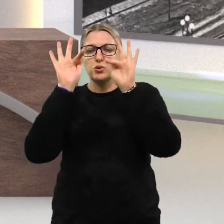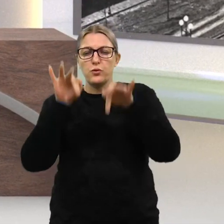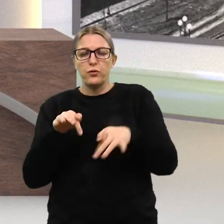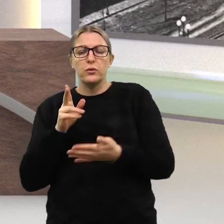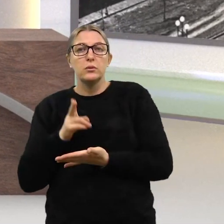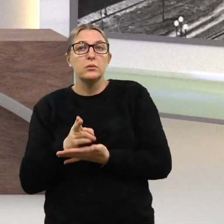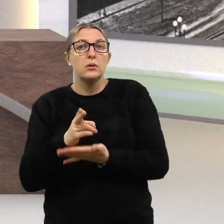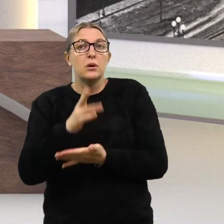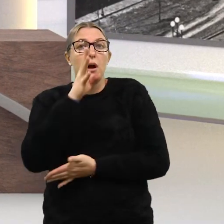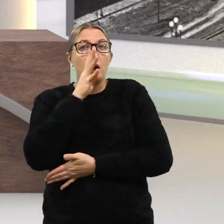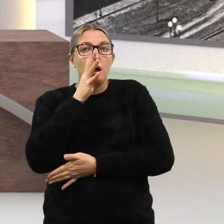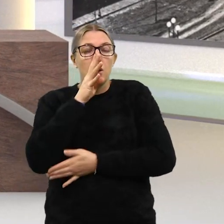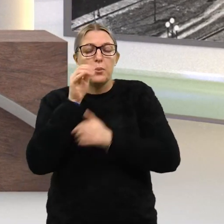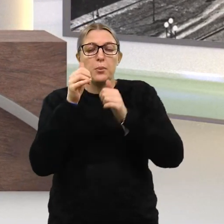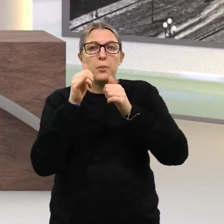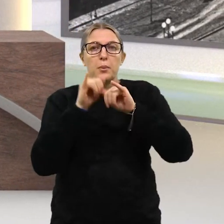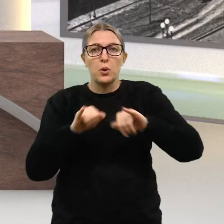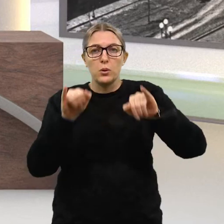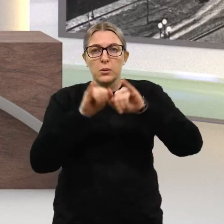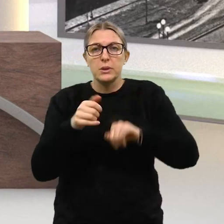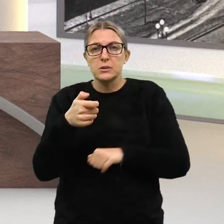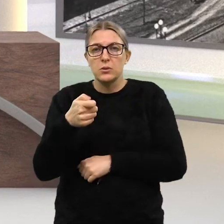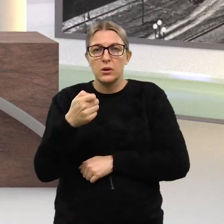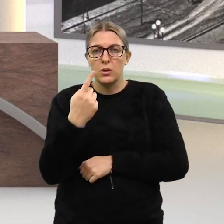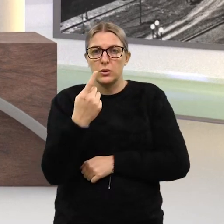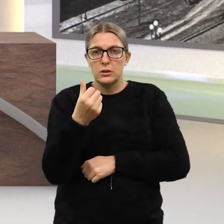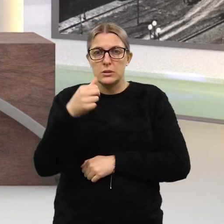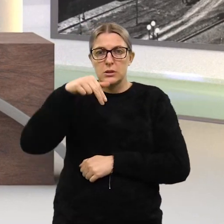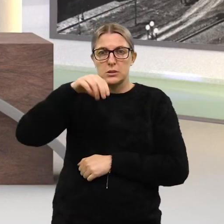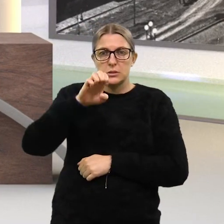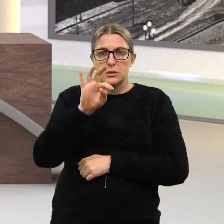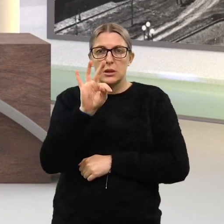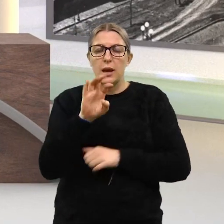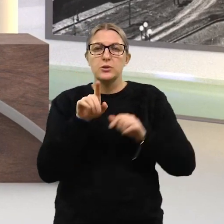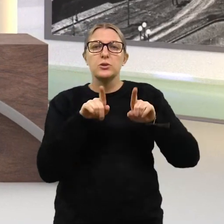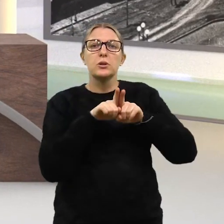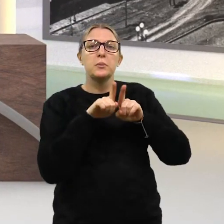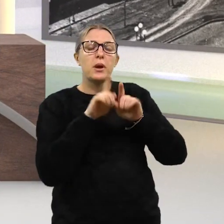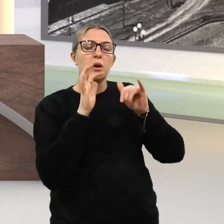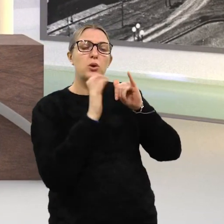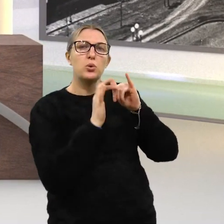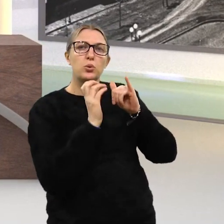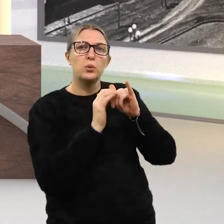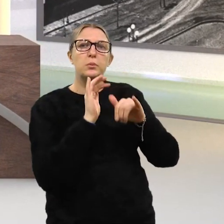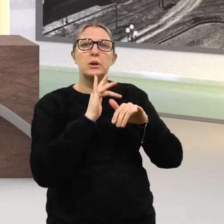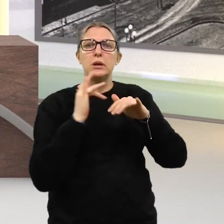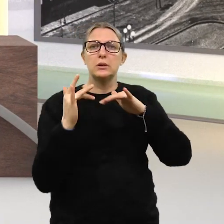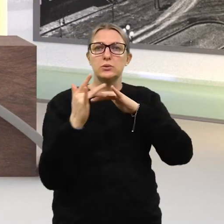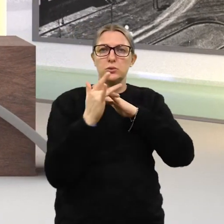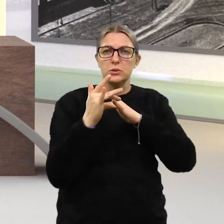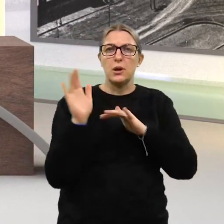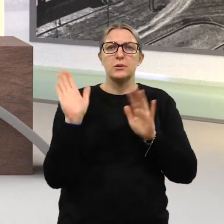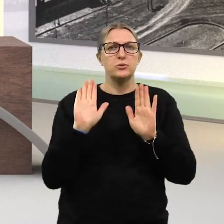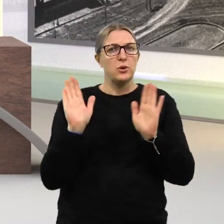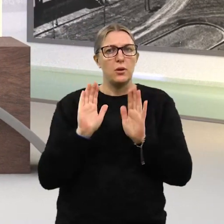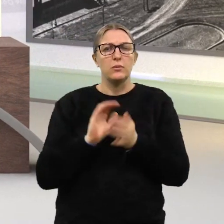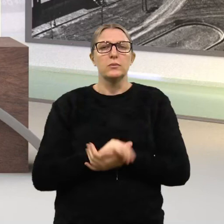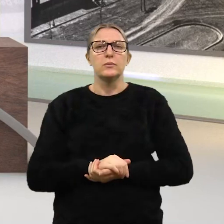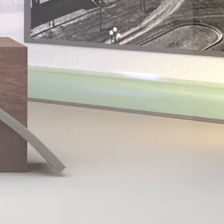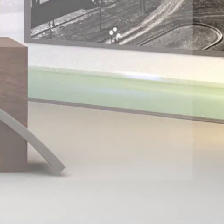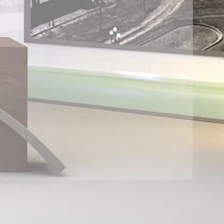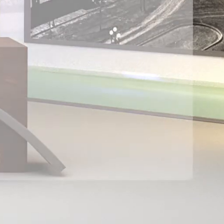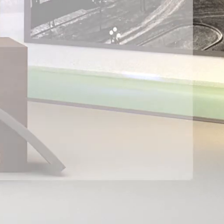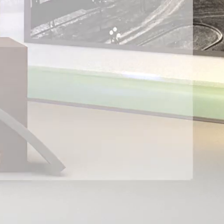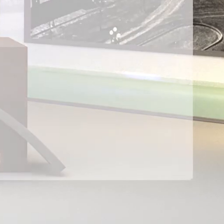aqui. Continue acompanhando nossa programação pelo canal 16 da NET, YouTube e redes sociais. Até a próxima!